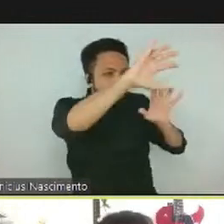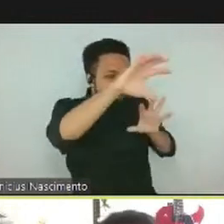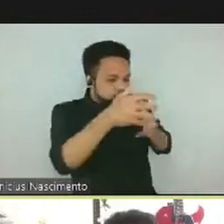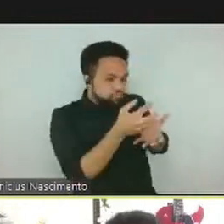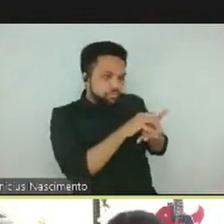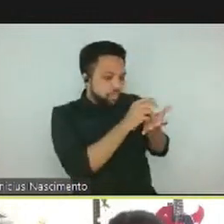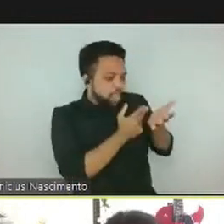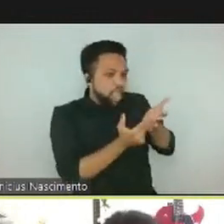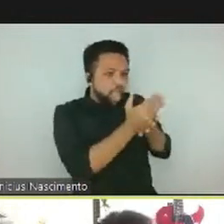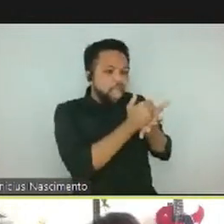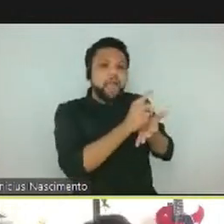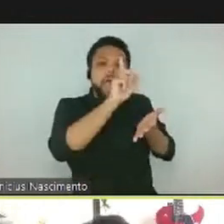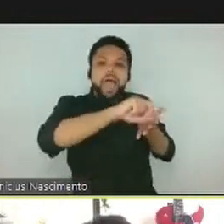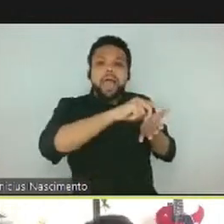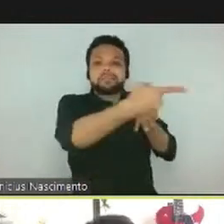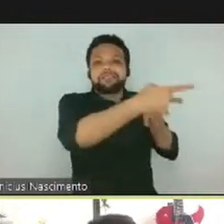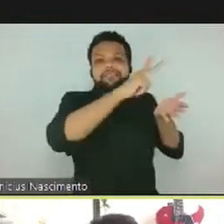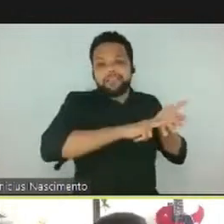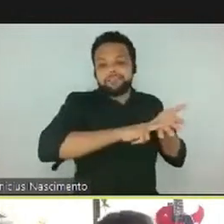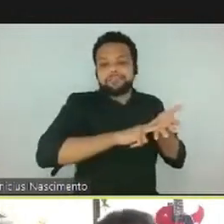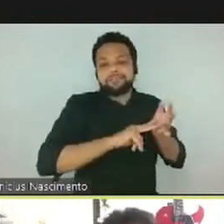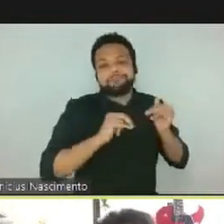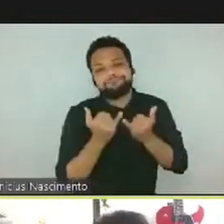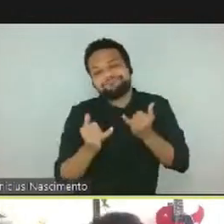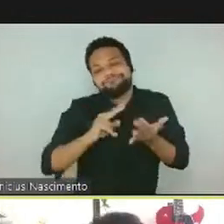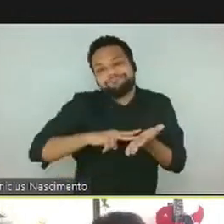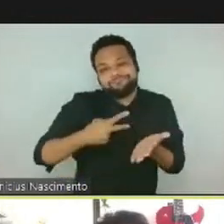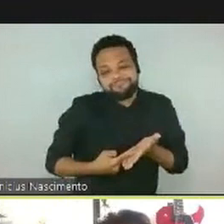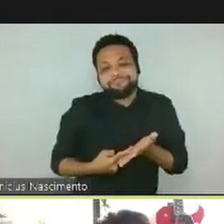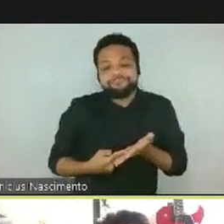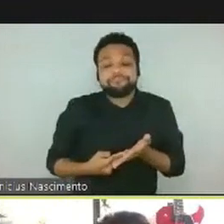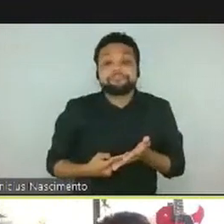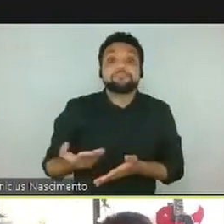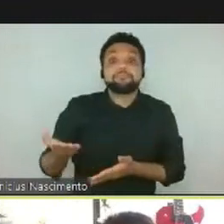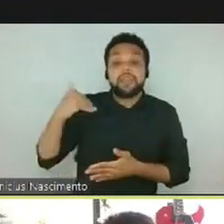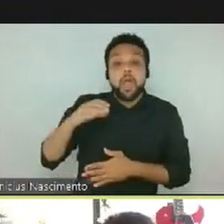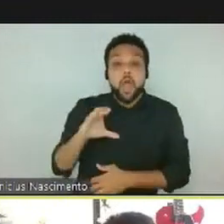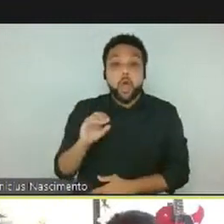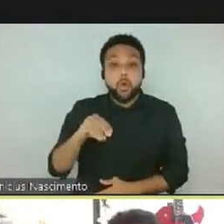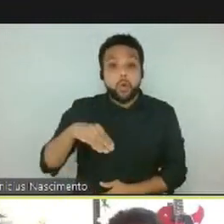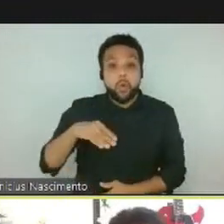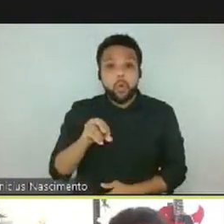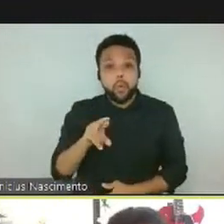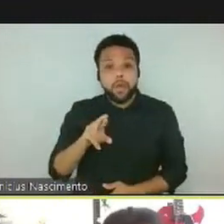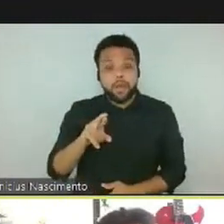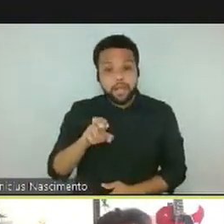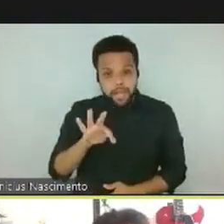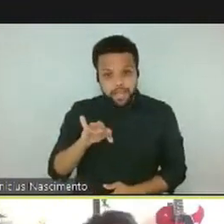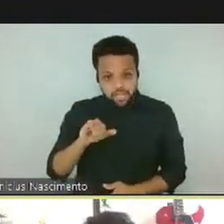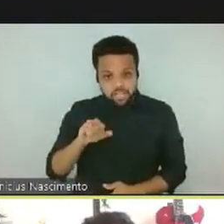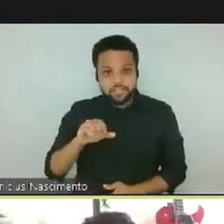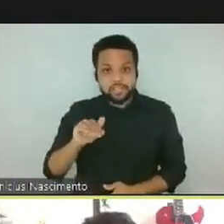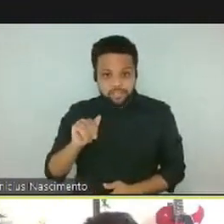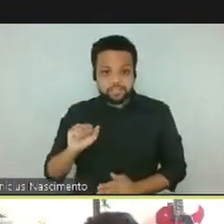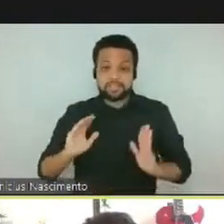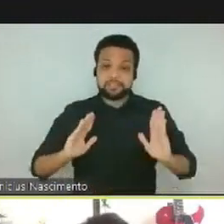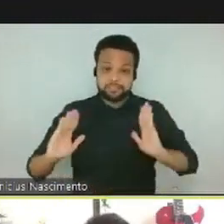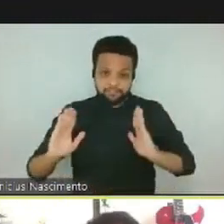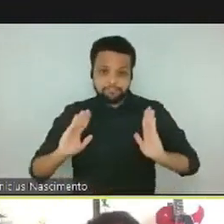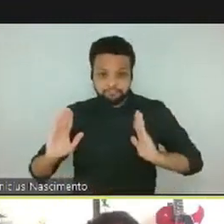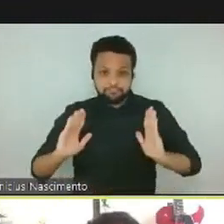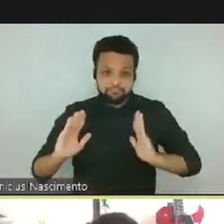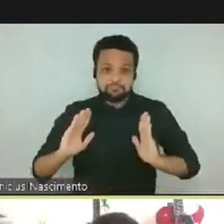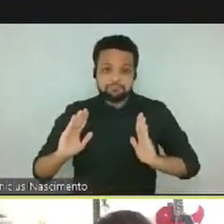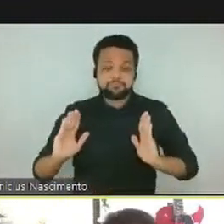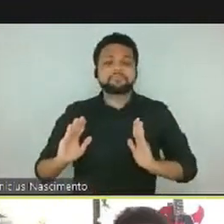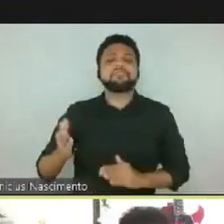arte concreta exatamente por isso. Falou, isso que vocês estão fazendo, esse figurativo, esse realismo, é abstrato, você está projetando algo que não está.